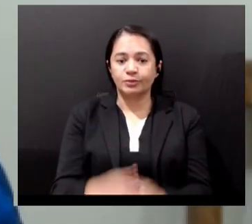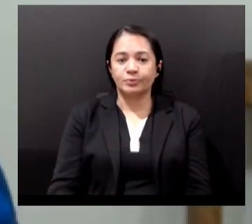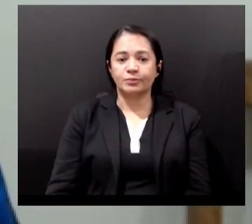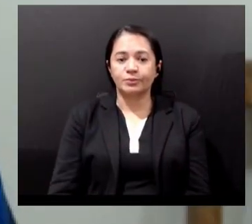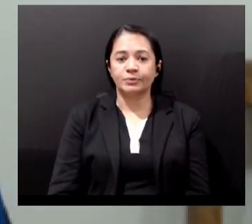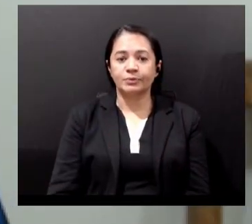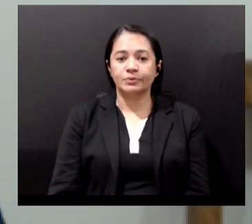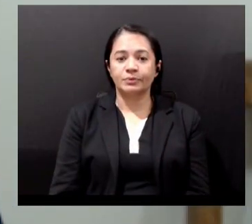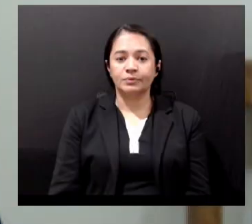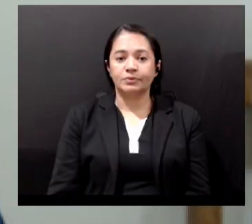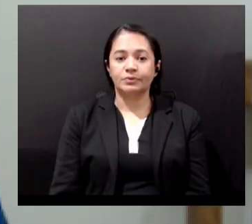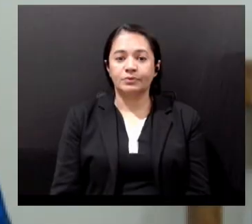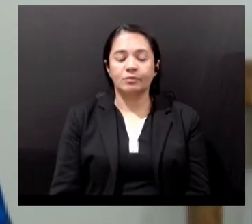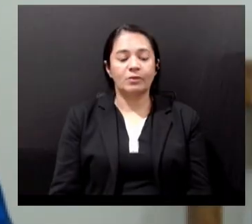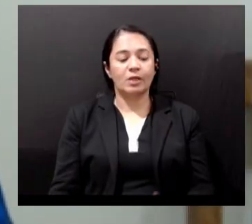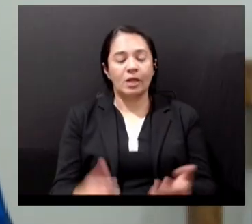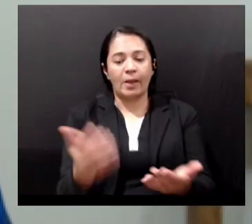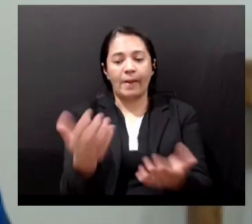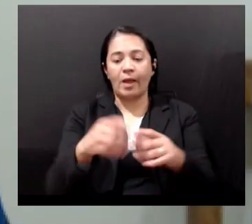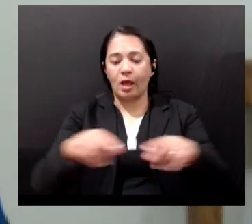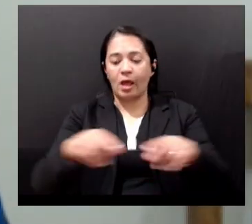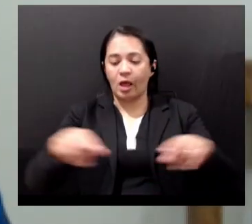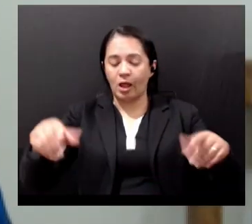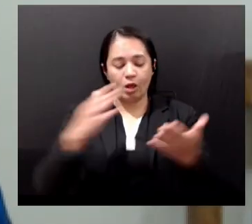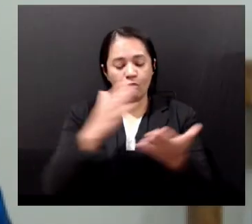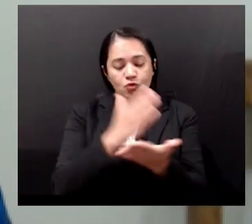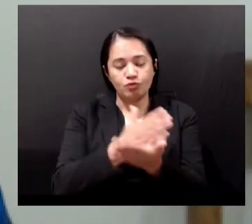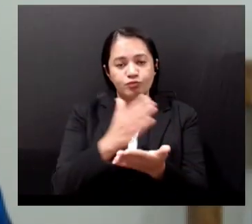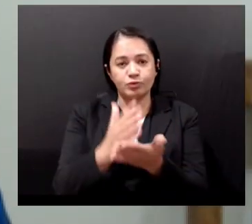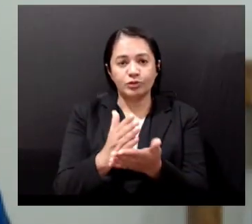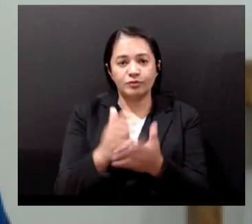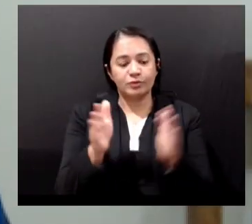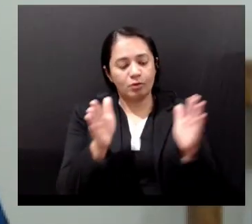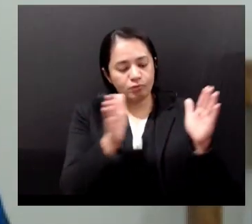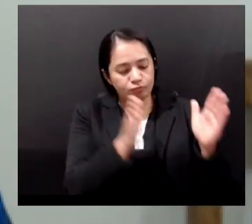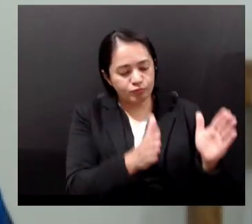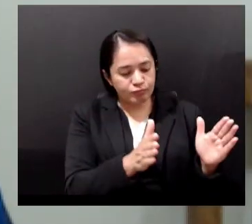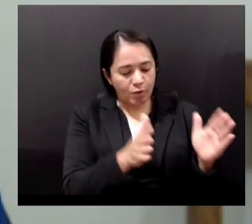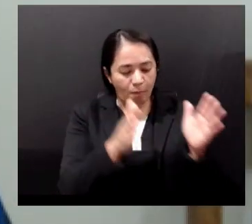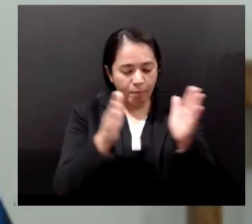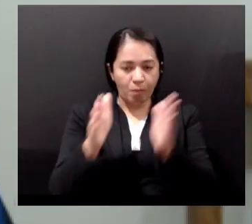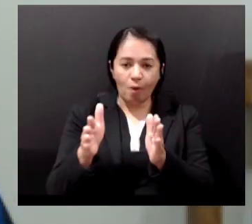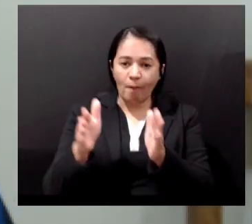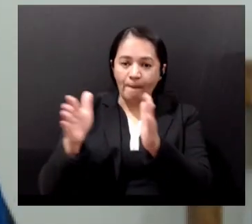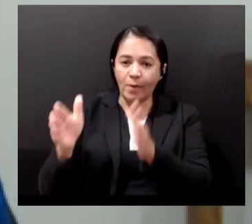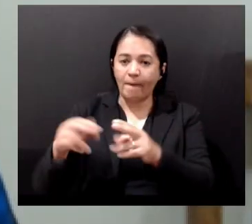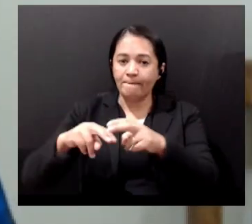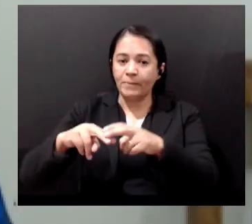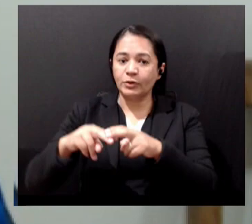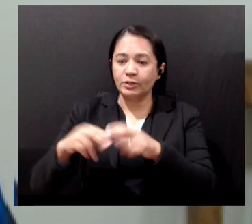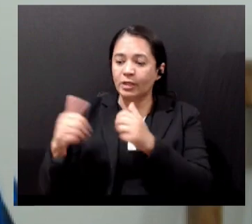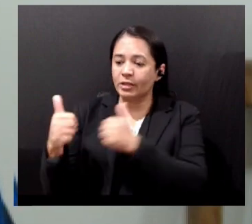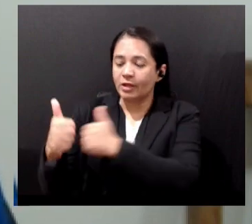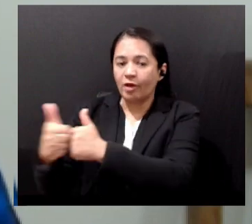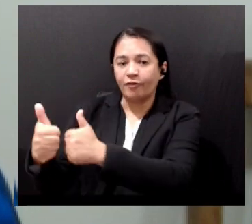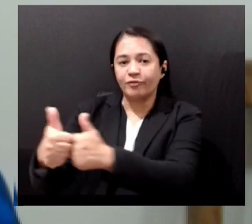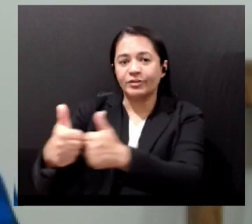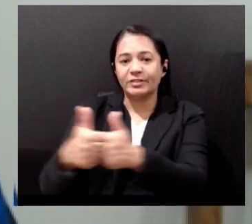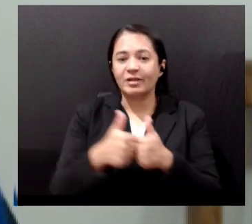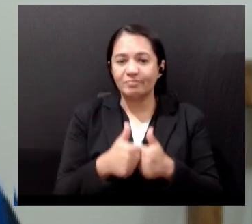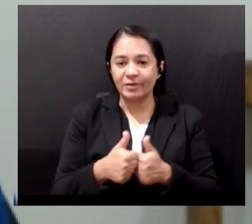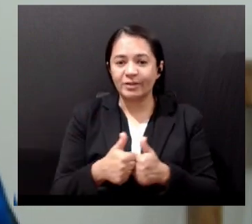cultivo grandes sejam divididas em áreas menores, e nessa situação de vizinhança, ou seja, de